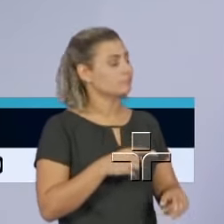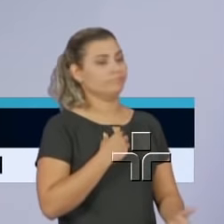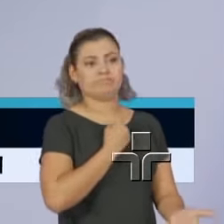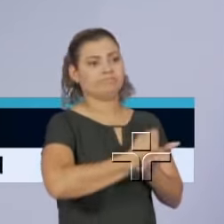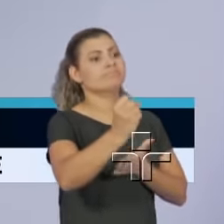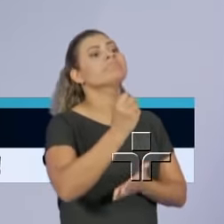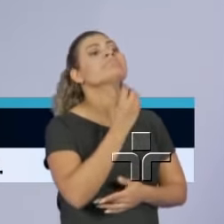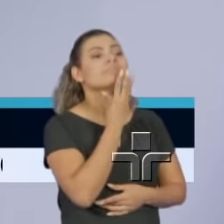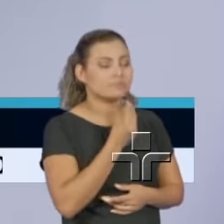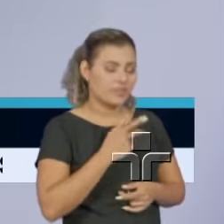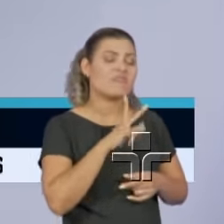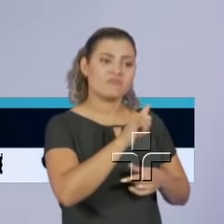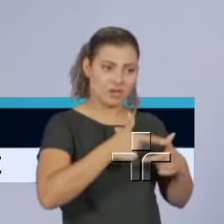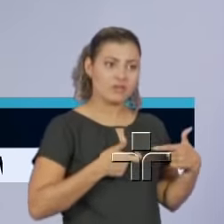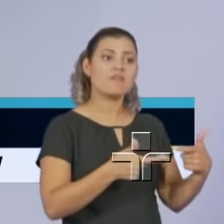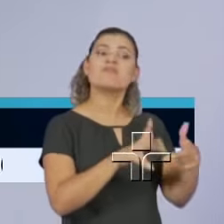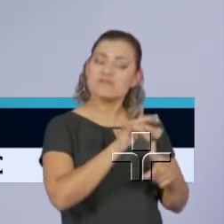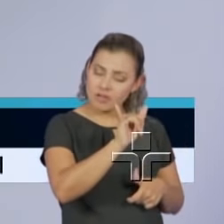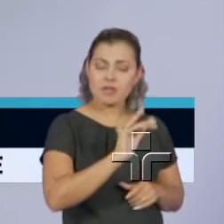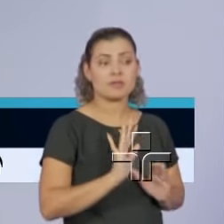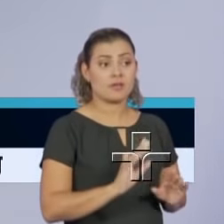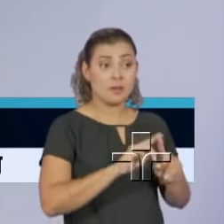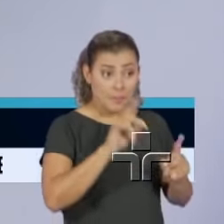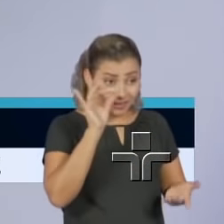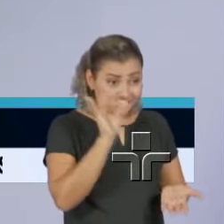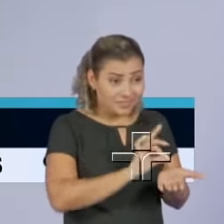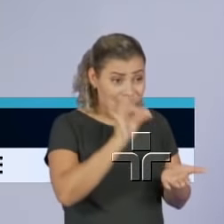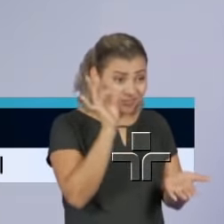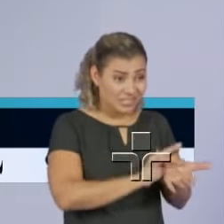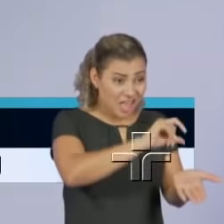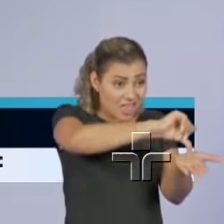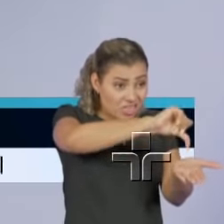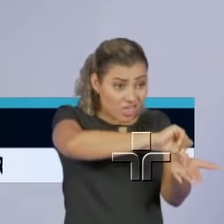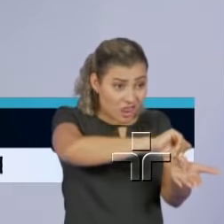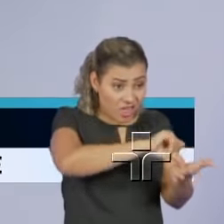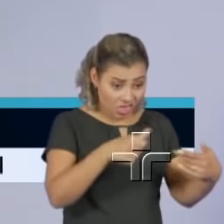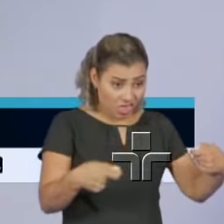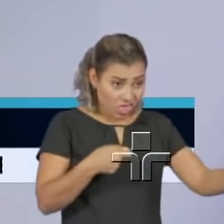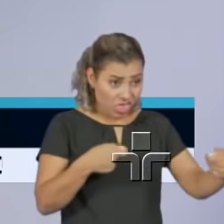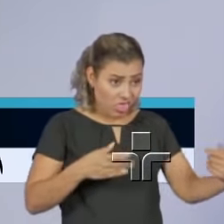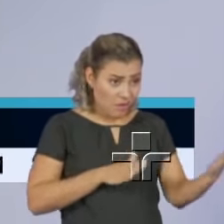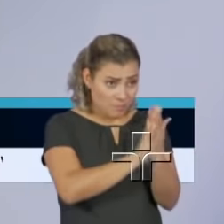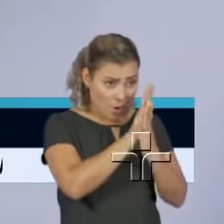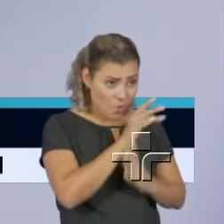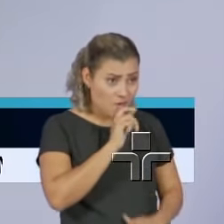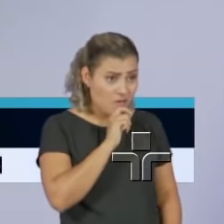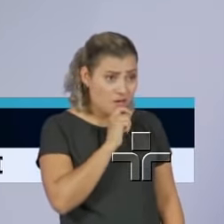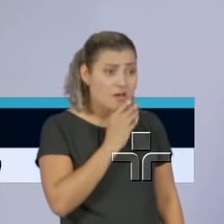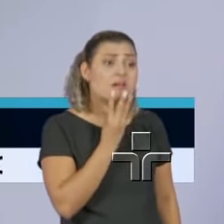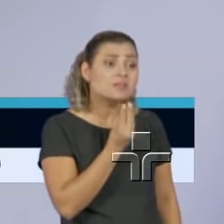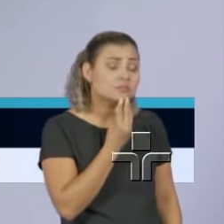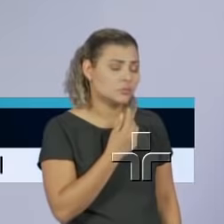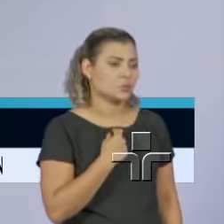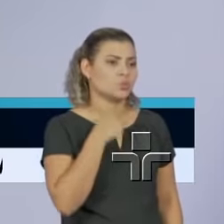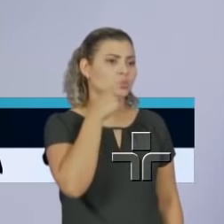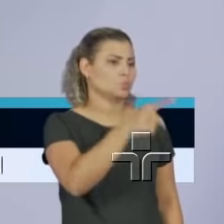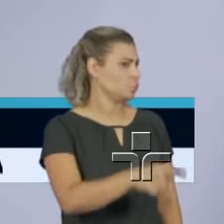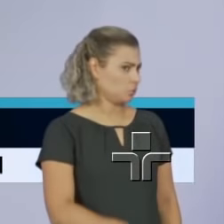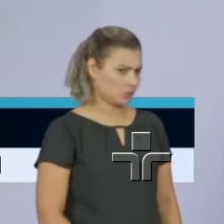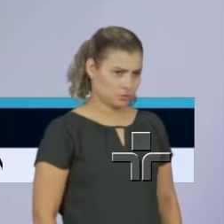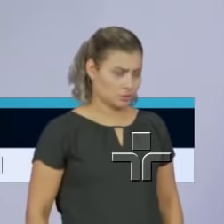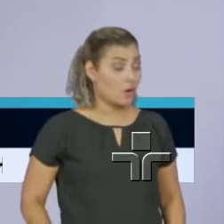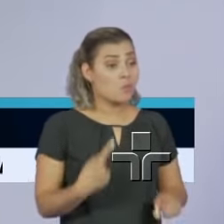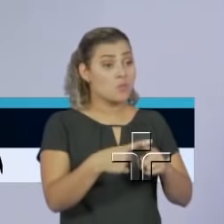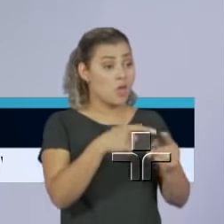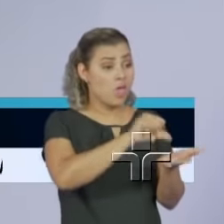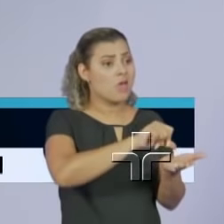os iranianos deliberadamente vão buscar um confronto que, ao fim e ao cabo, eles sabem que não poderão